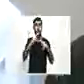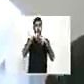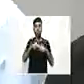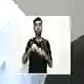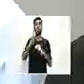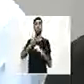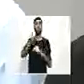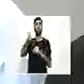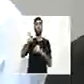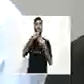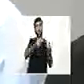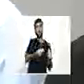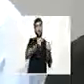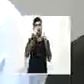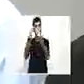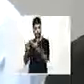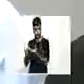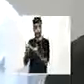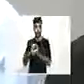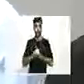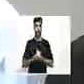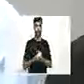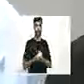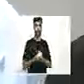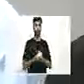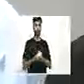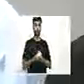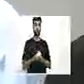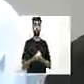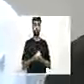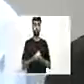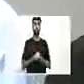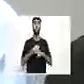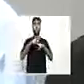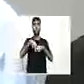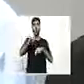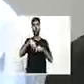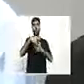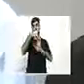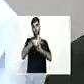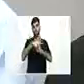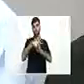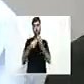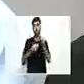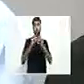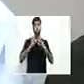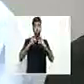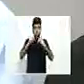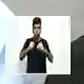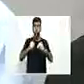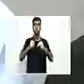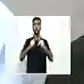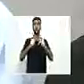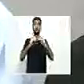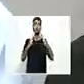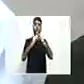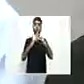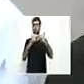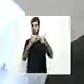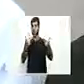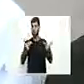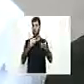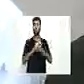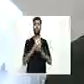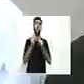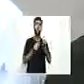possam ser doados para a cat então o projeto é isso são todos os imóveis da prefeitura